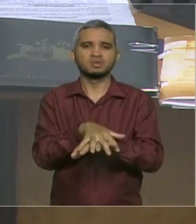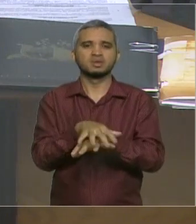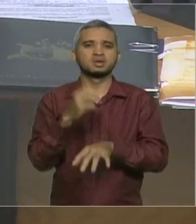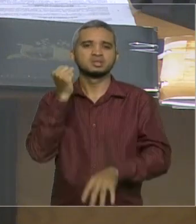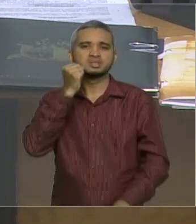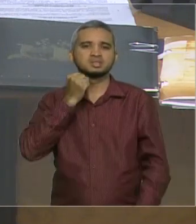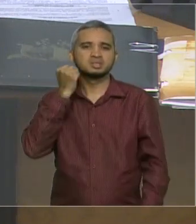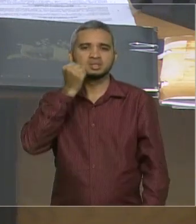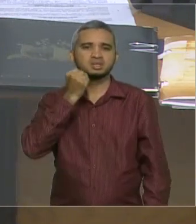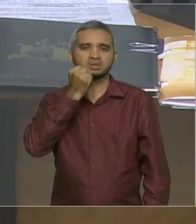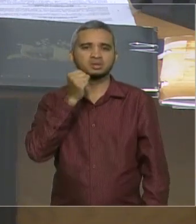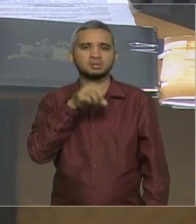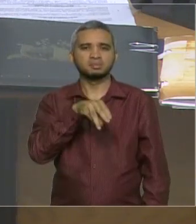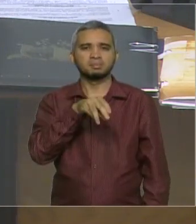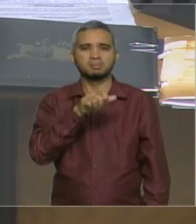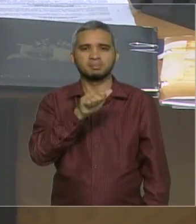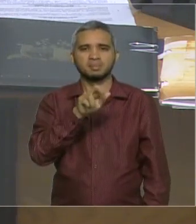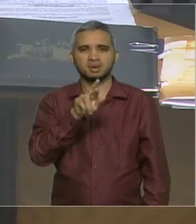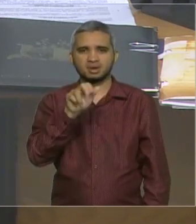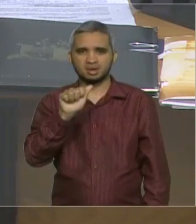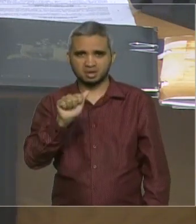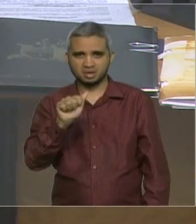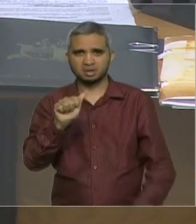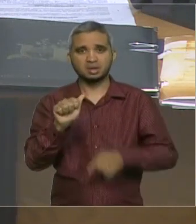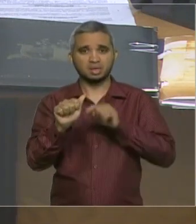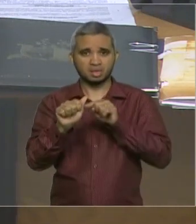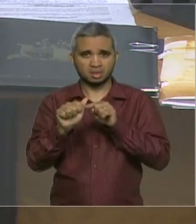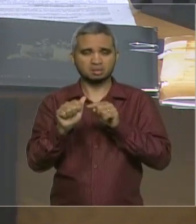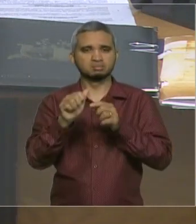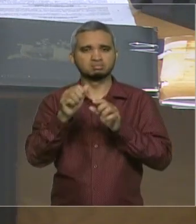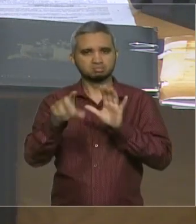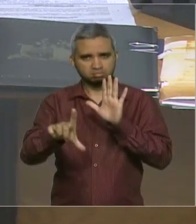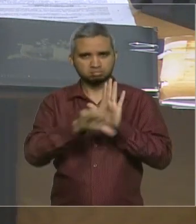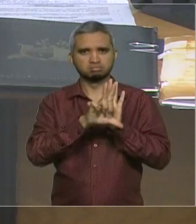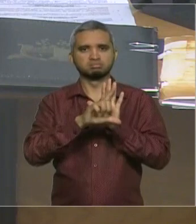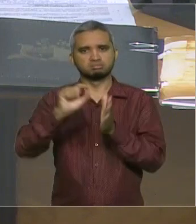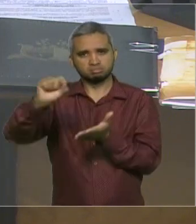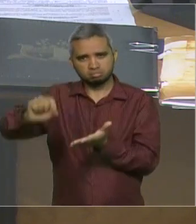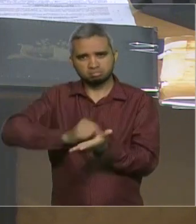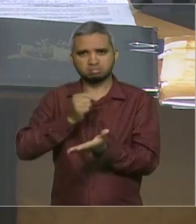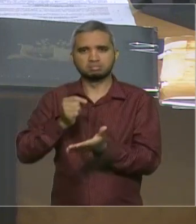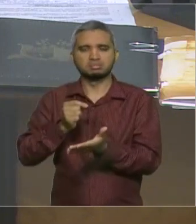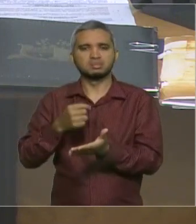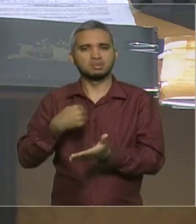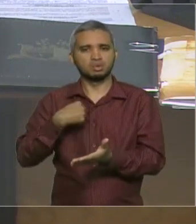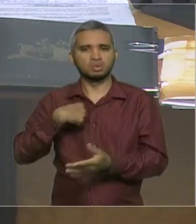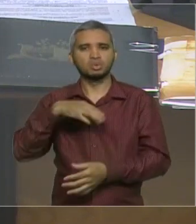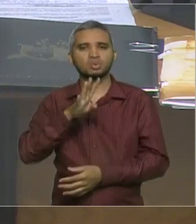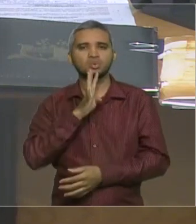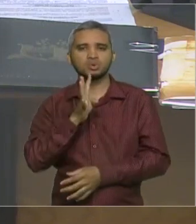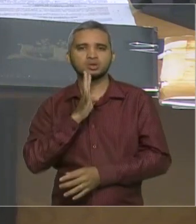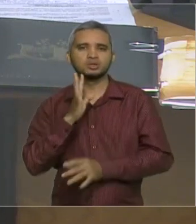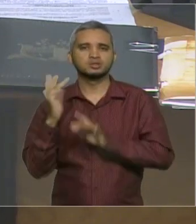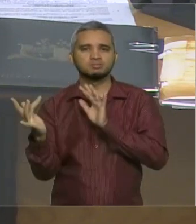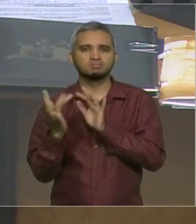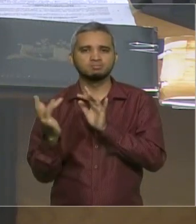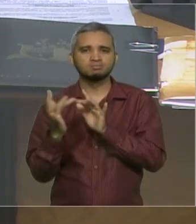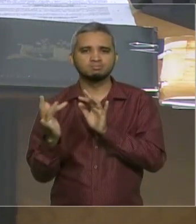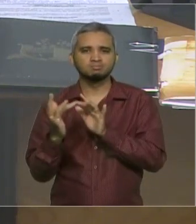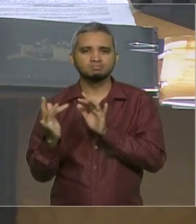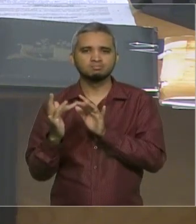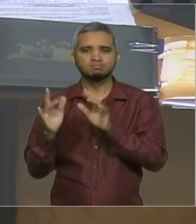ser humano ímpar, que eu tive o prazer de conhecer e de dialogar sobre esta